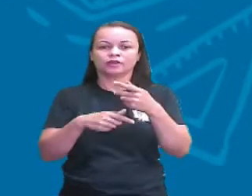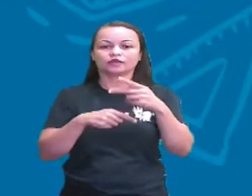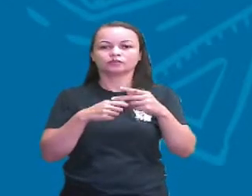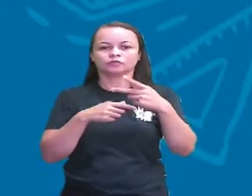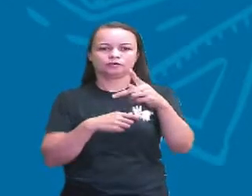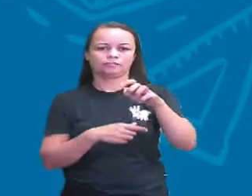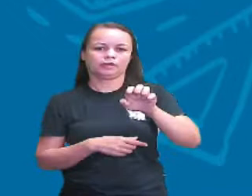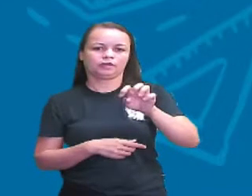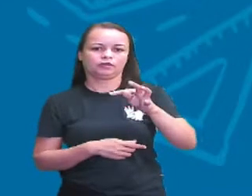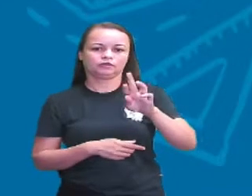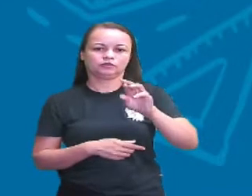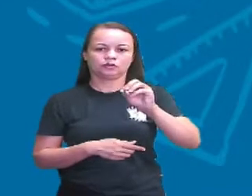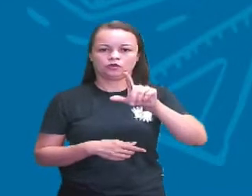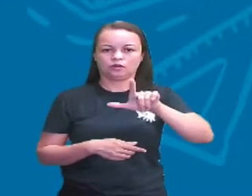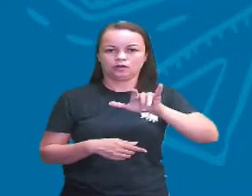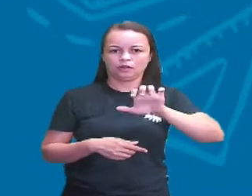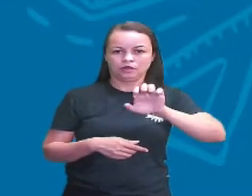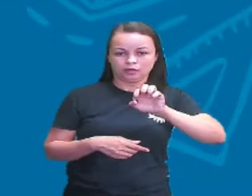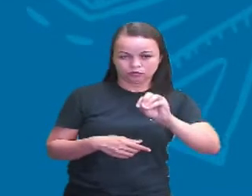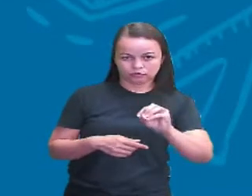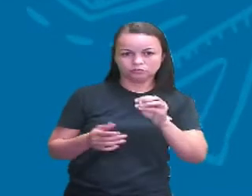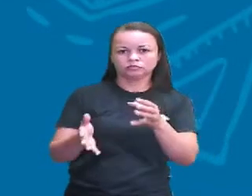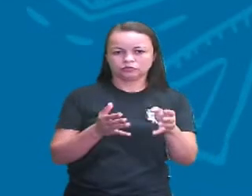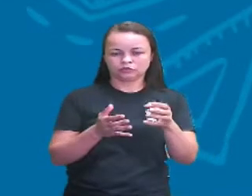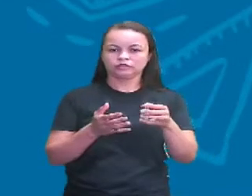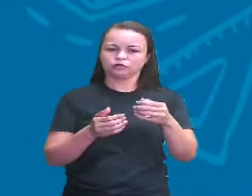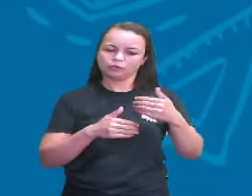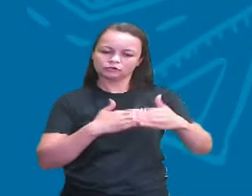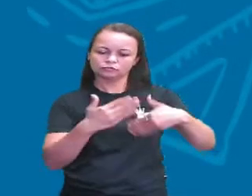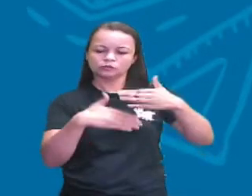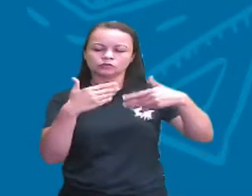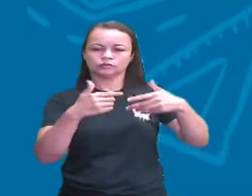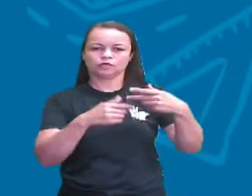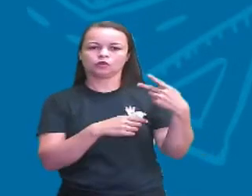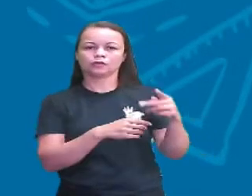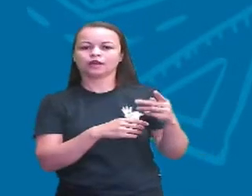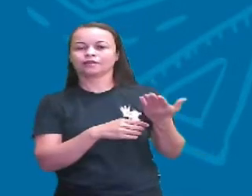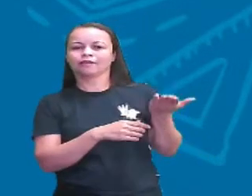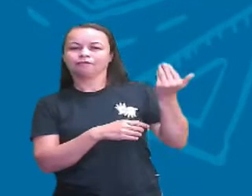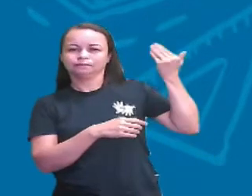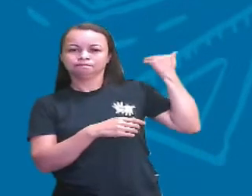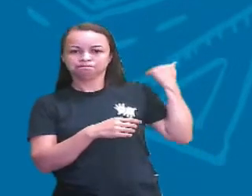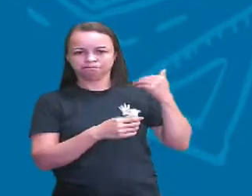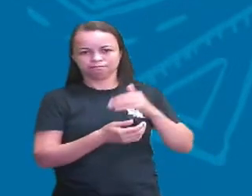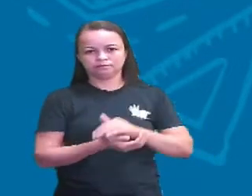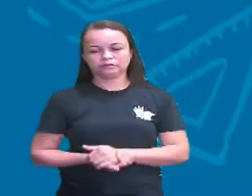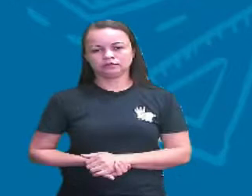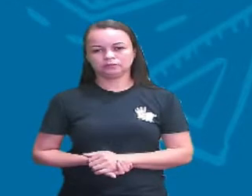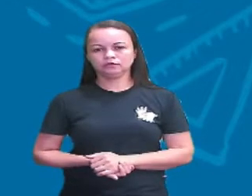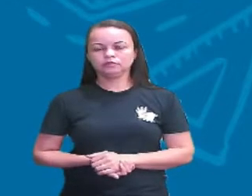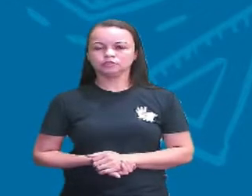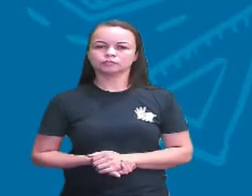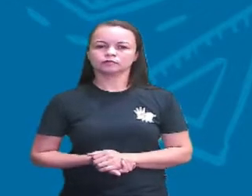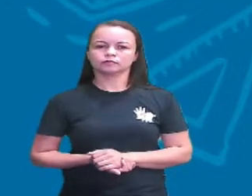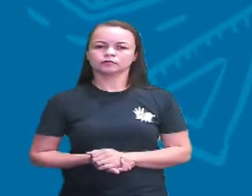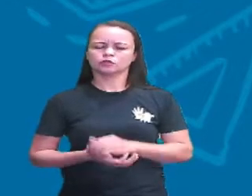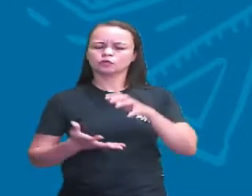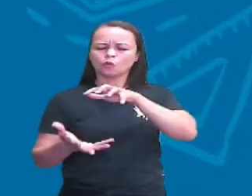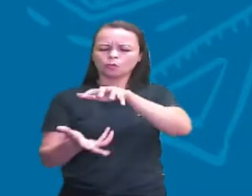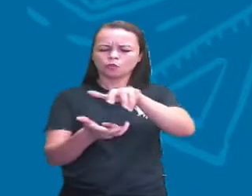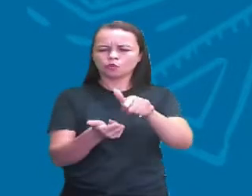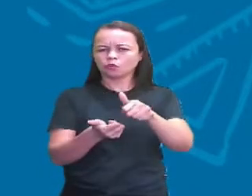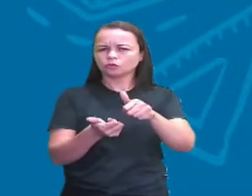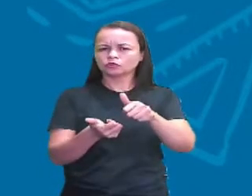começou a ser utilizado na produção naquela época. Vocês podem imaginar, galera, que no mundo onde